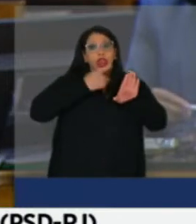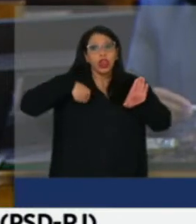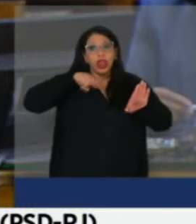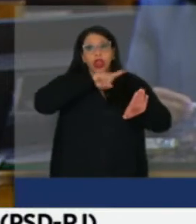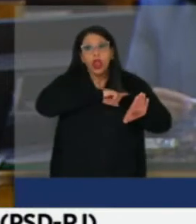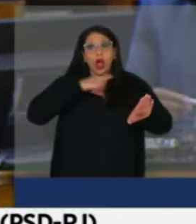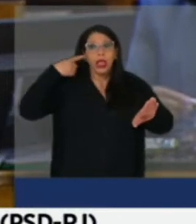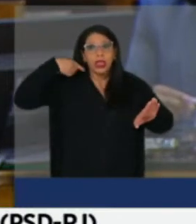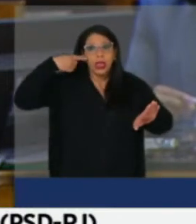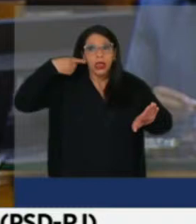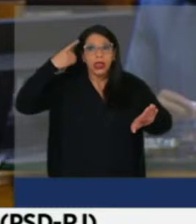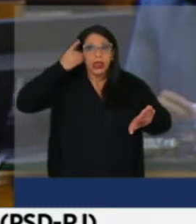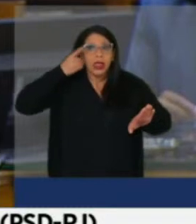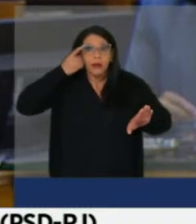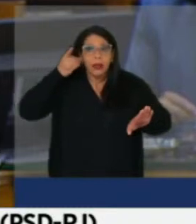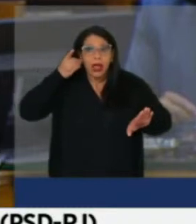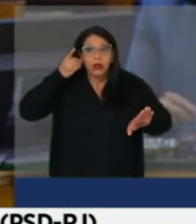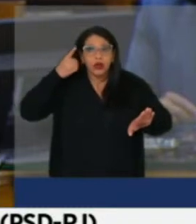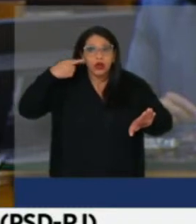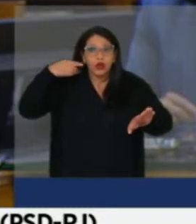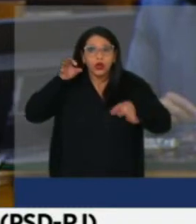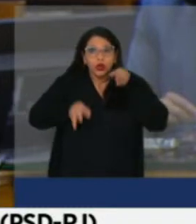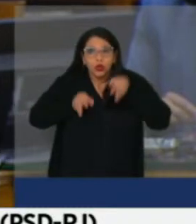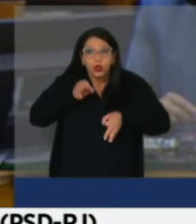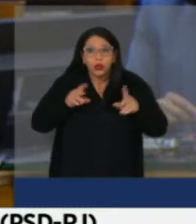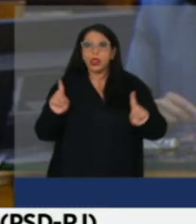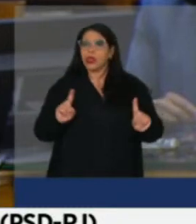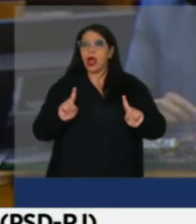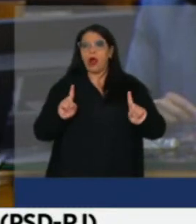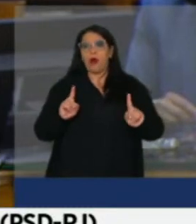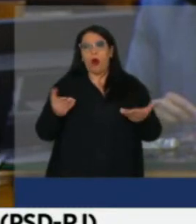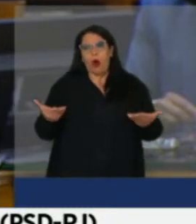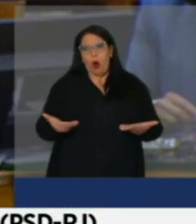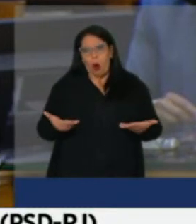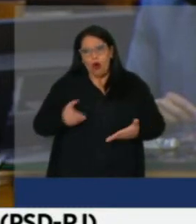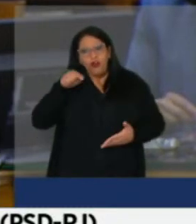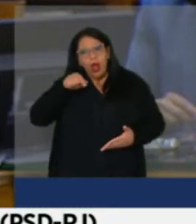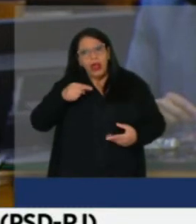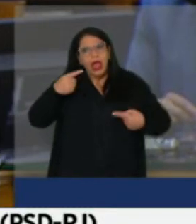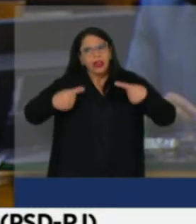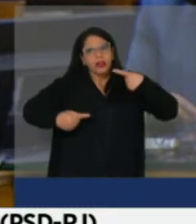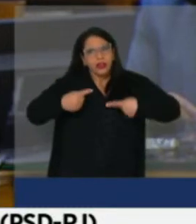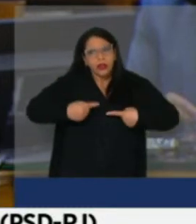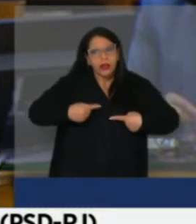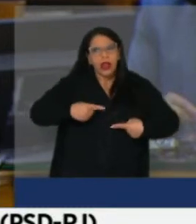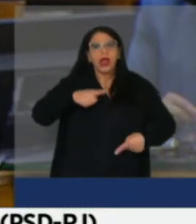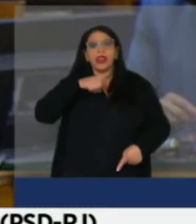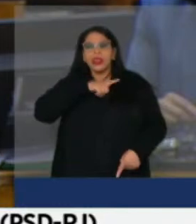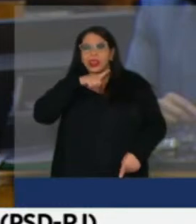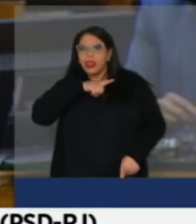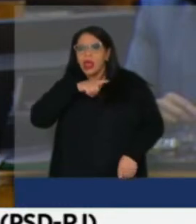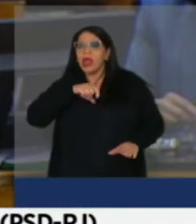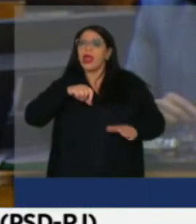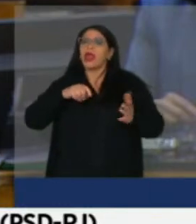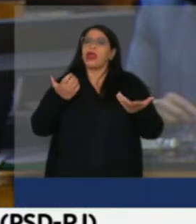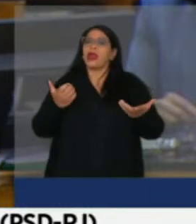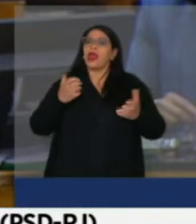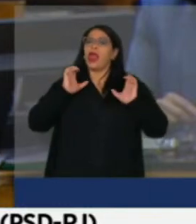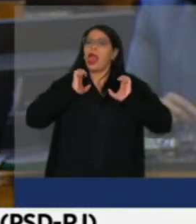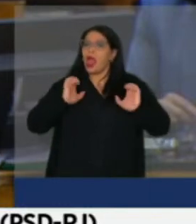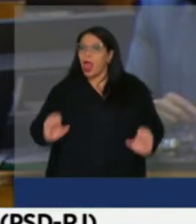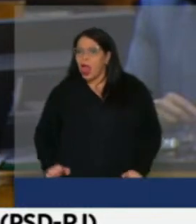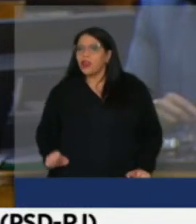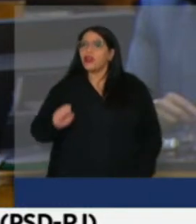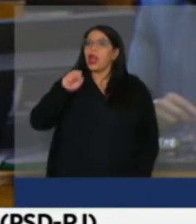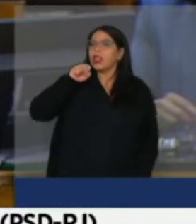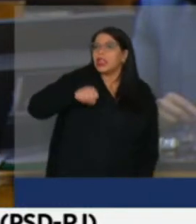de direito. Nós aqui vamos fazer a penosa missão de discutir, cometeu falta de decoro ou não cometeu falta de